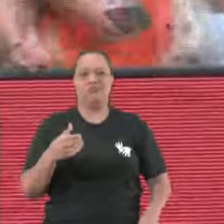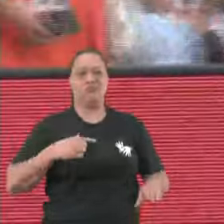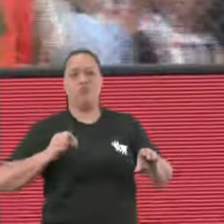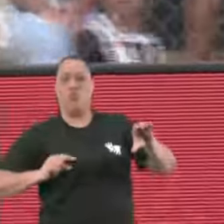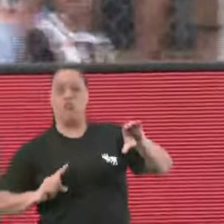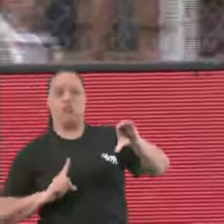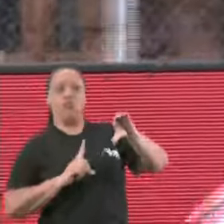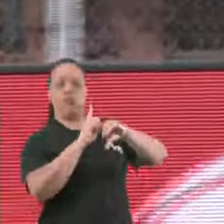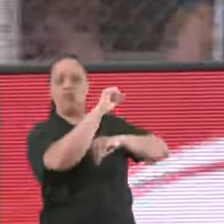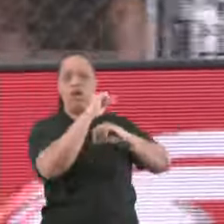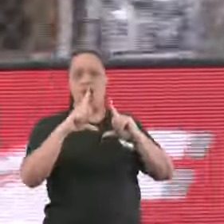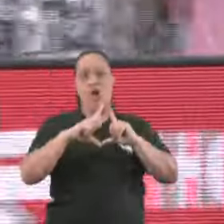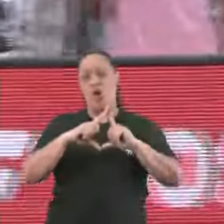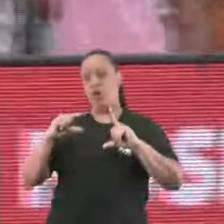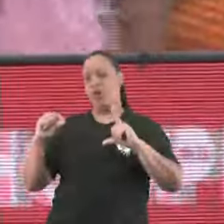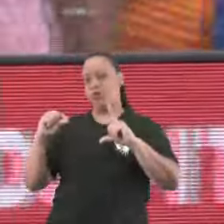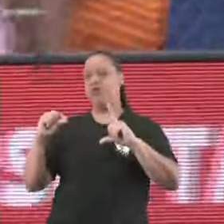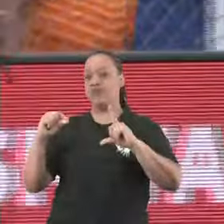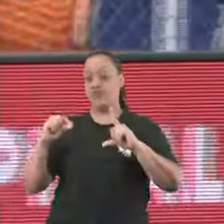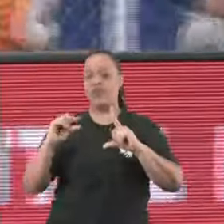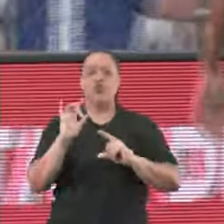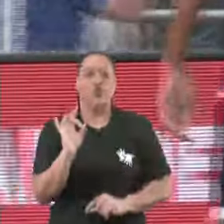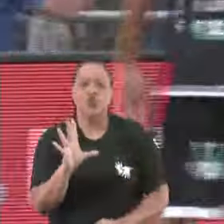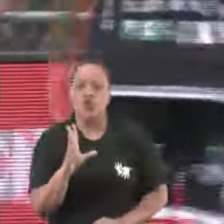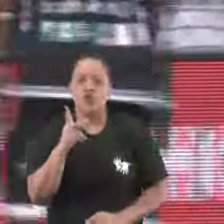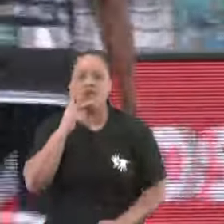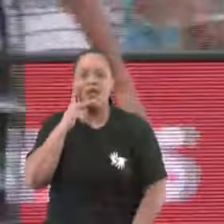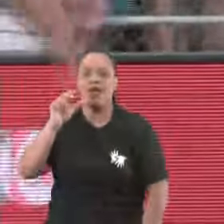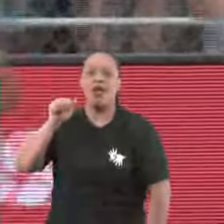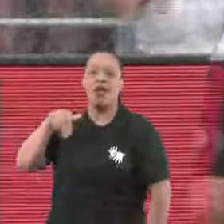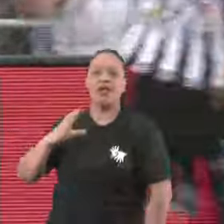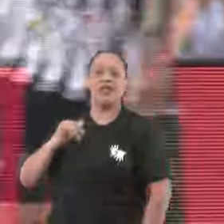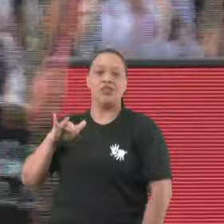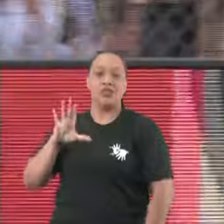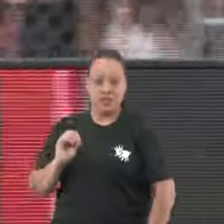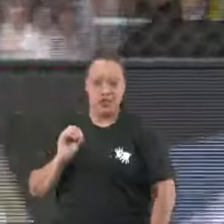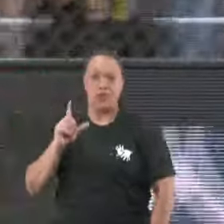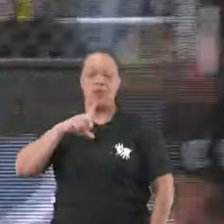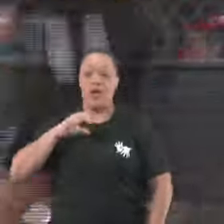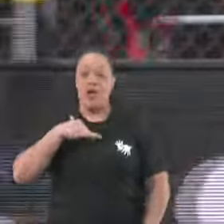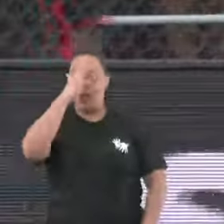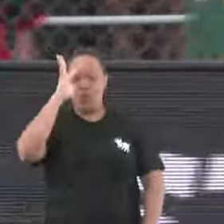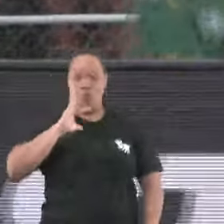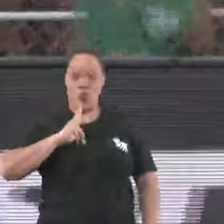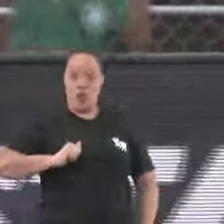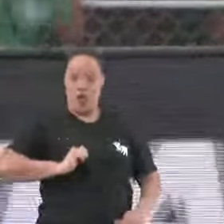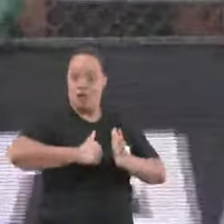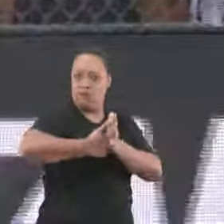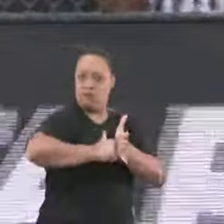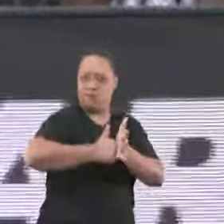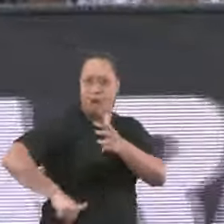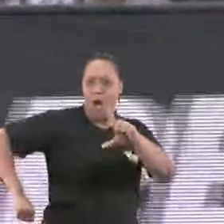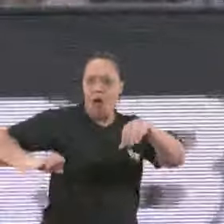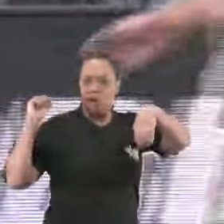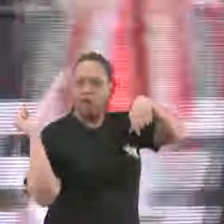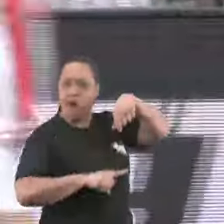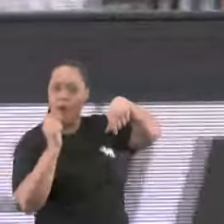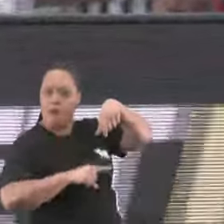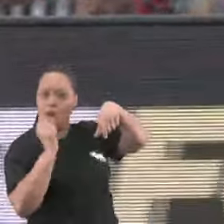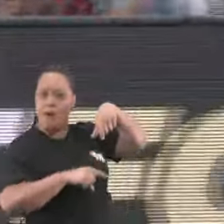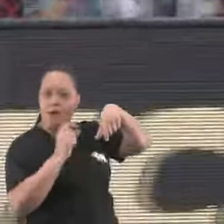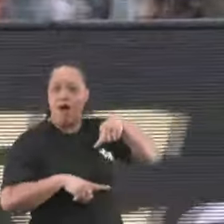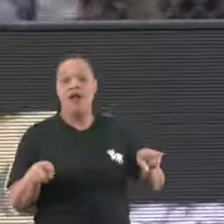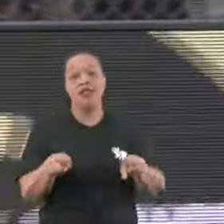ao vivo, rapidinho. Era só para falar do Anselmo Ramon, você falou que ele é o artilheiro do Galo na temporada e também no